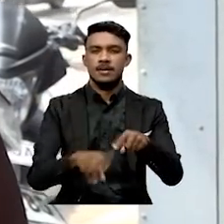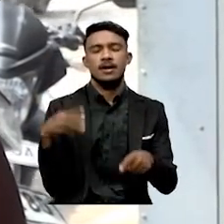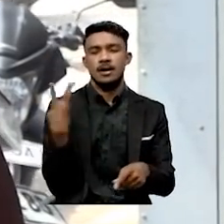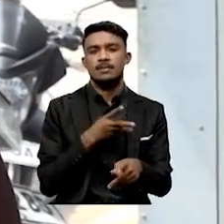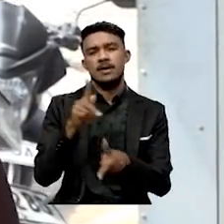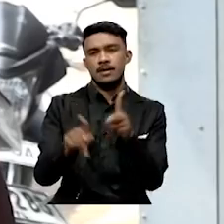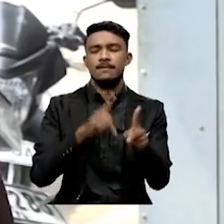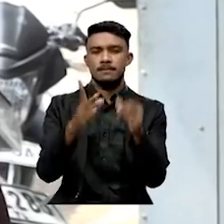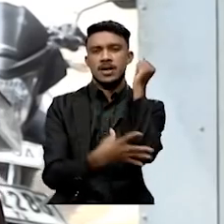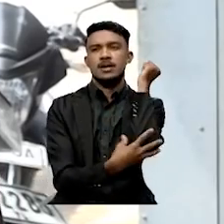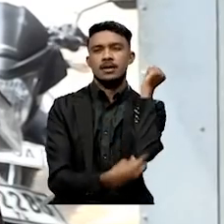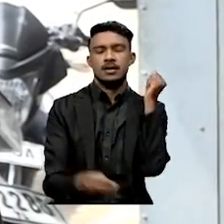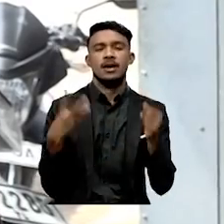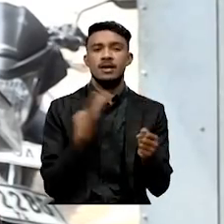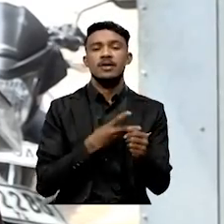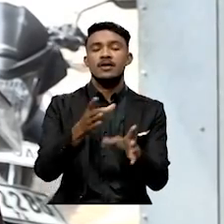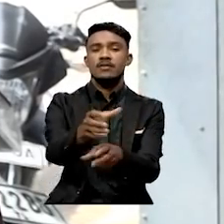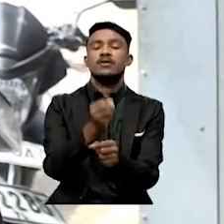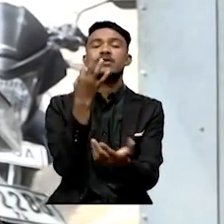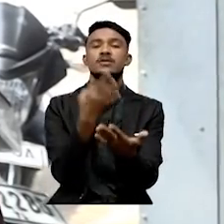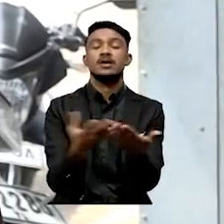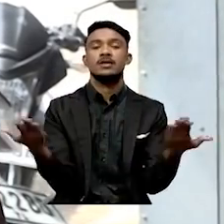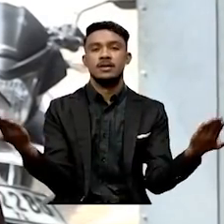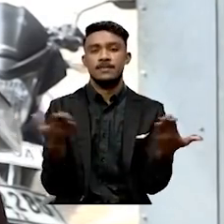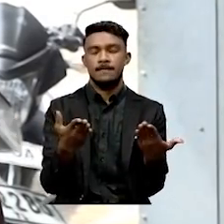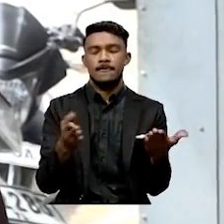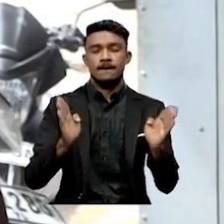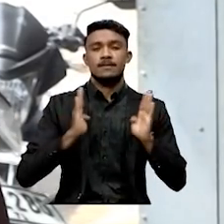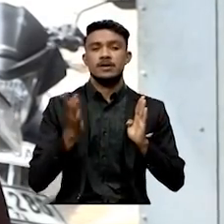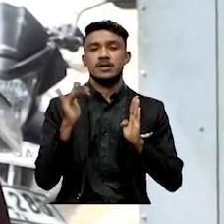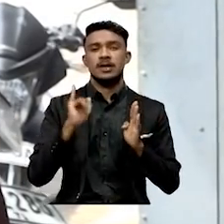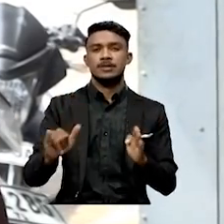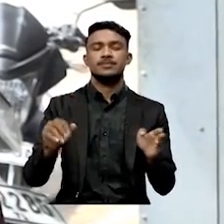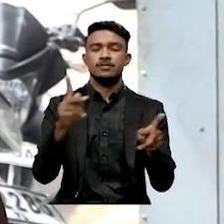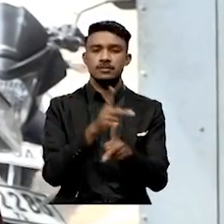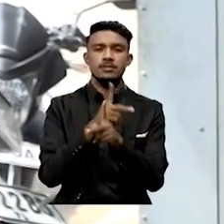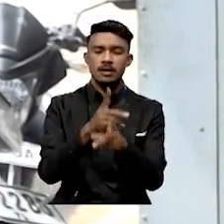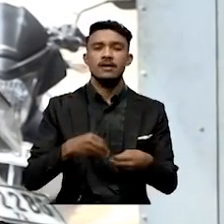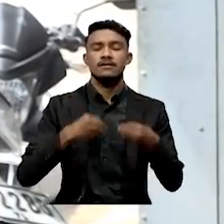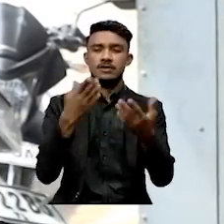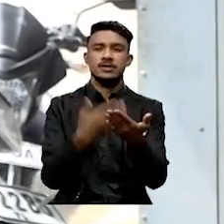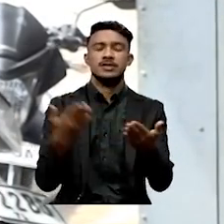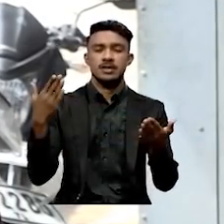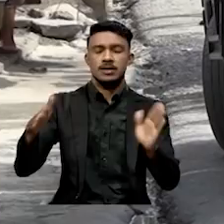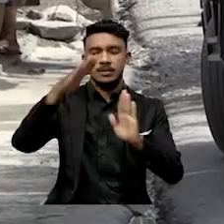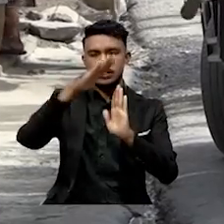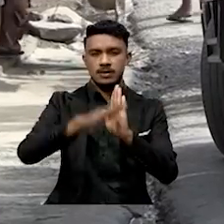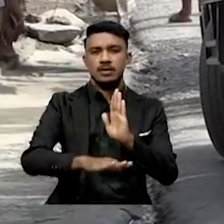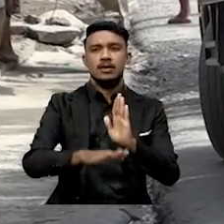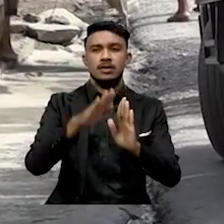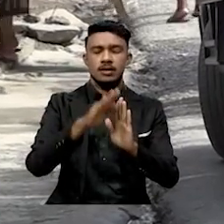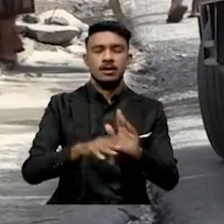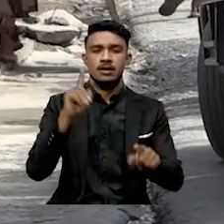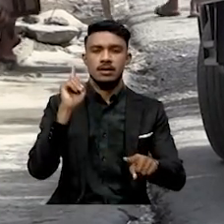kitan, bebam balamos osa nih nibe. Agora itu pot, itu pot, ne, tengok kontrol, ne, tengok para povo sasa, ne, folin tunu tuam. Ami sosa labele